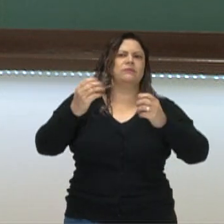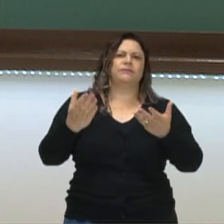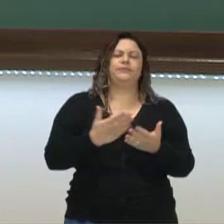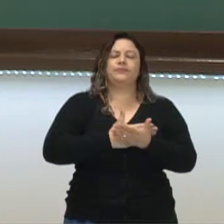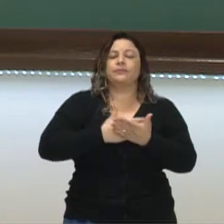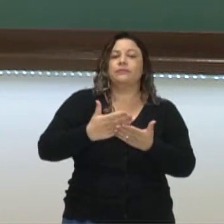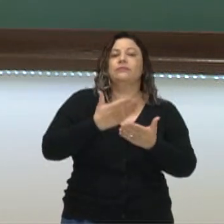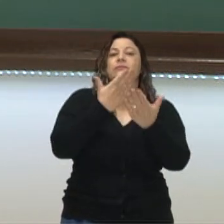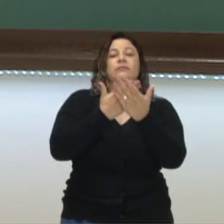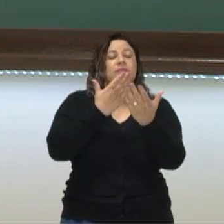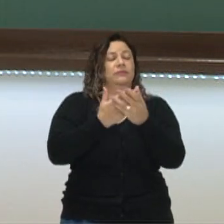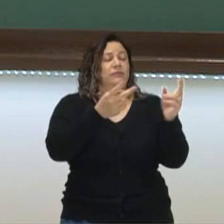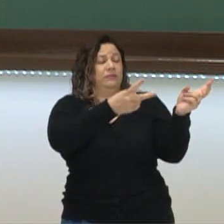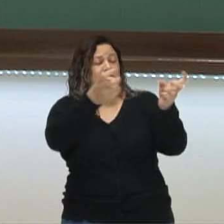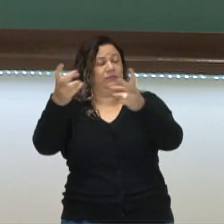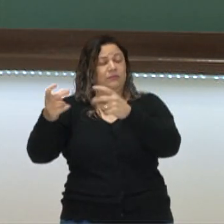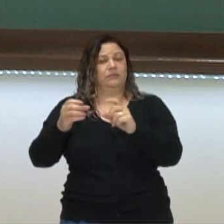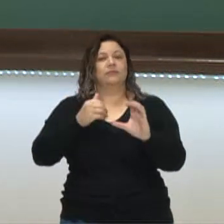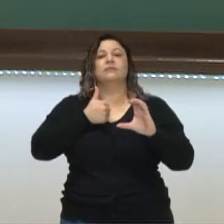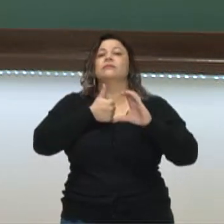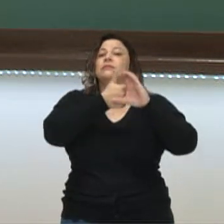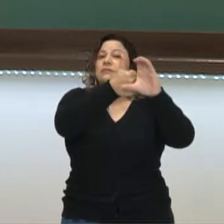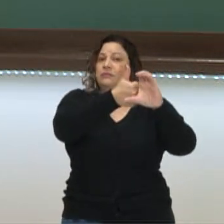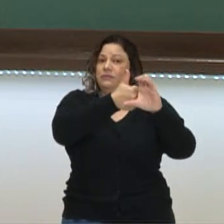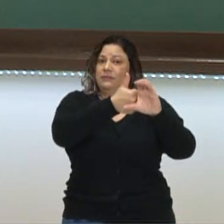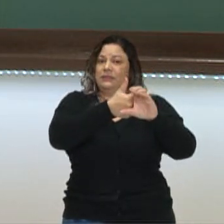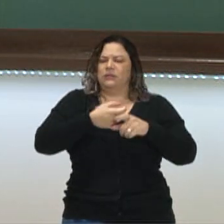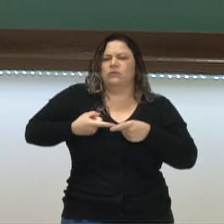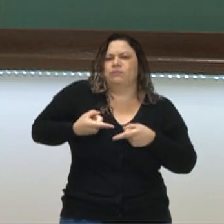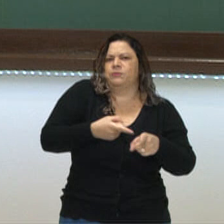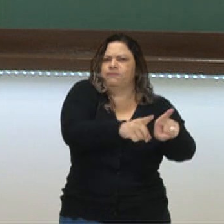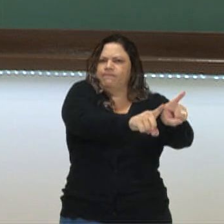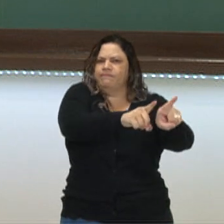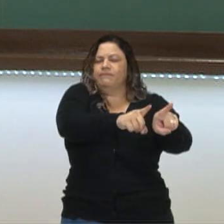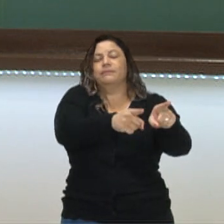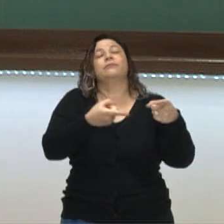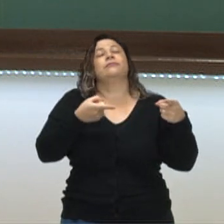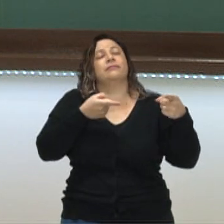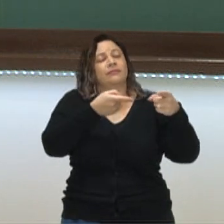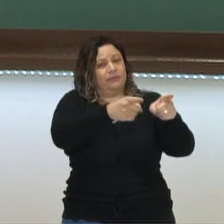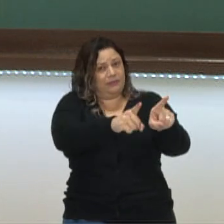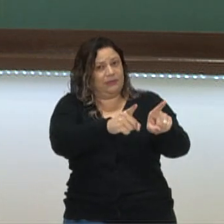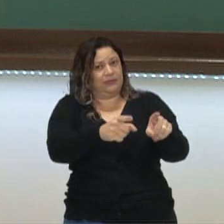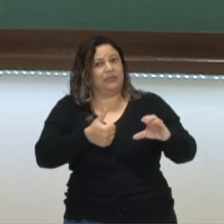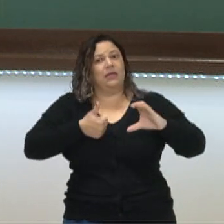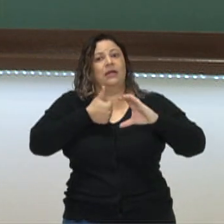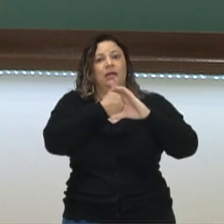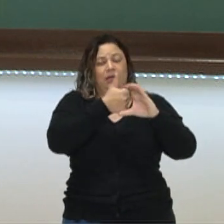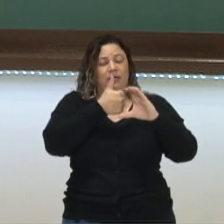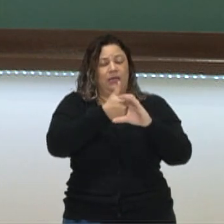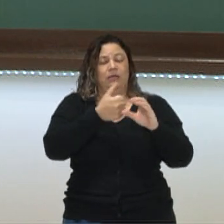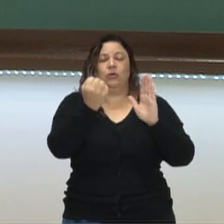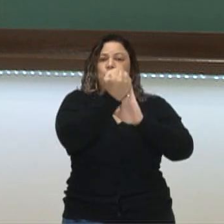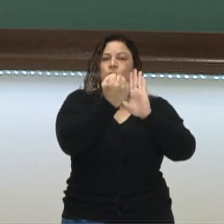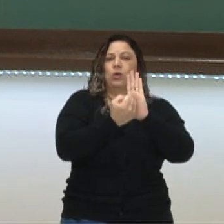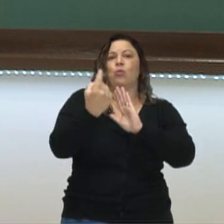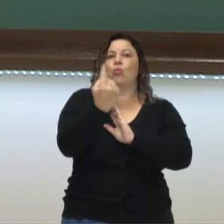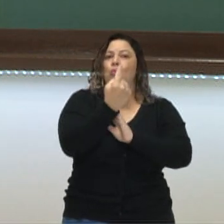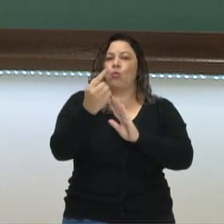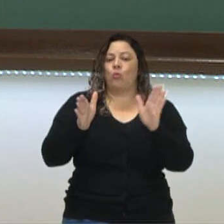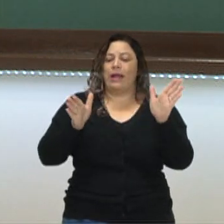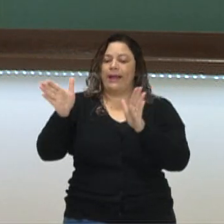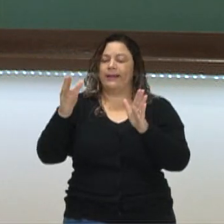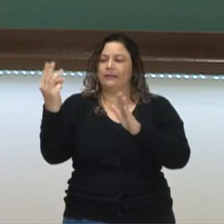vimos que os cristãos eram perseguidos, né? Eu falei para vocês que eles eram perseguidos do século I ao século III.